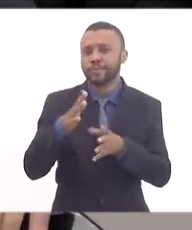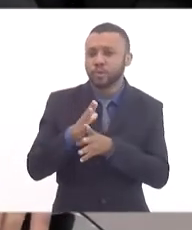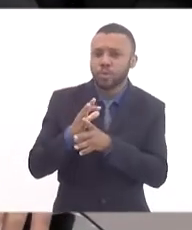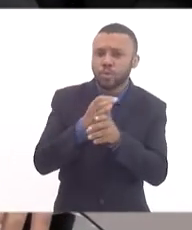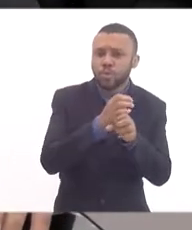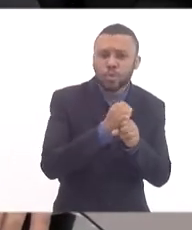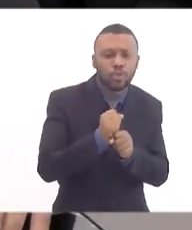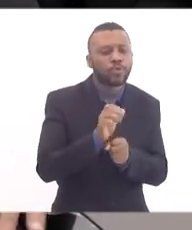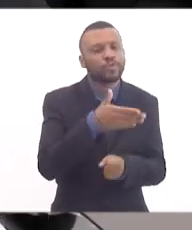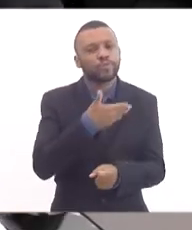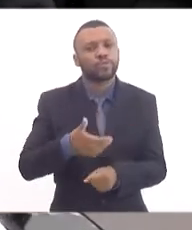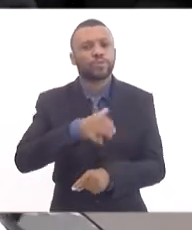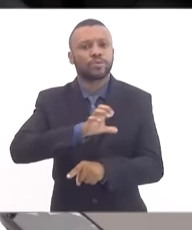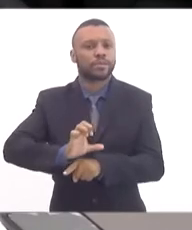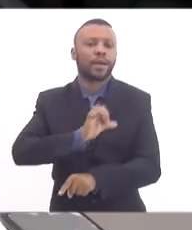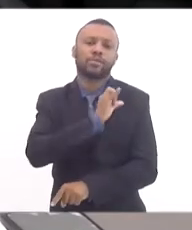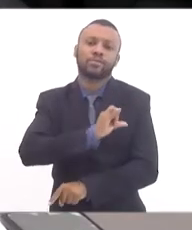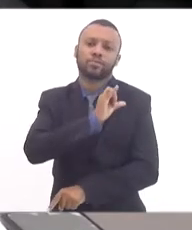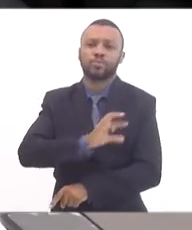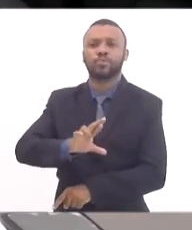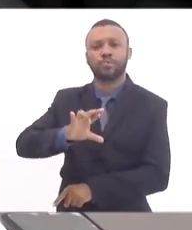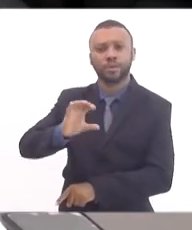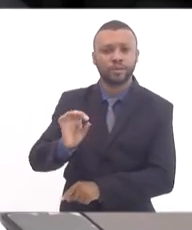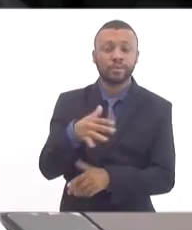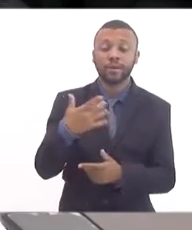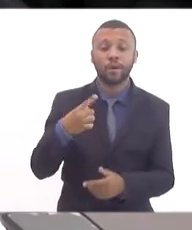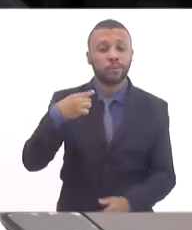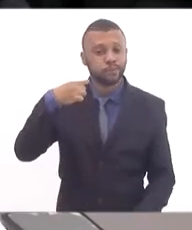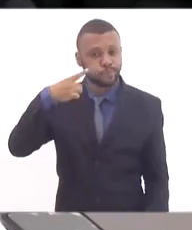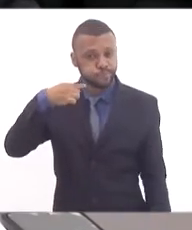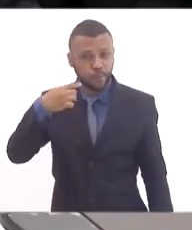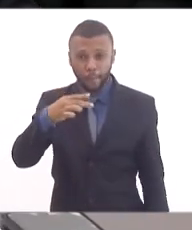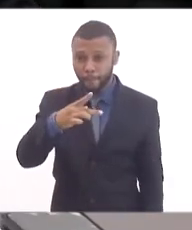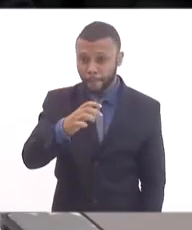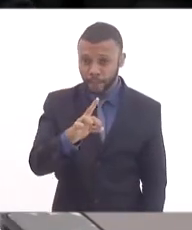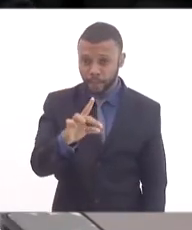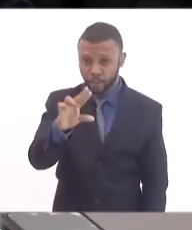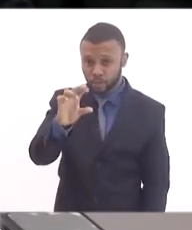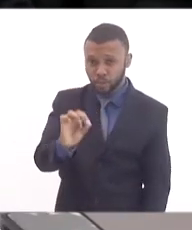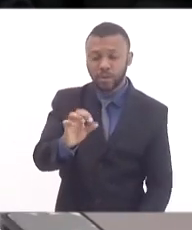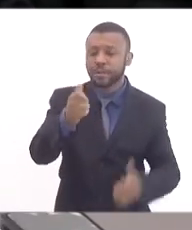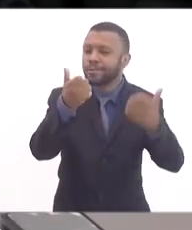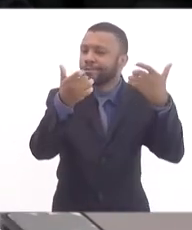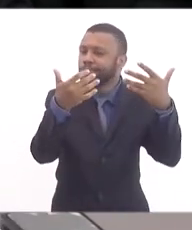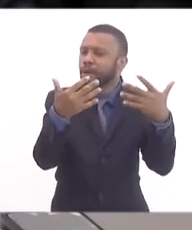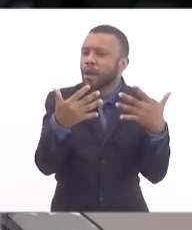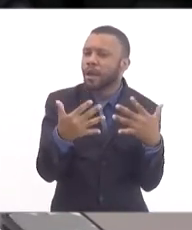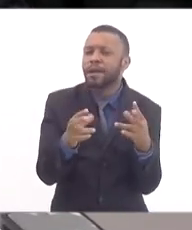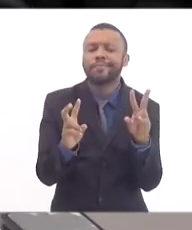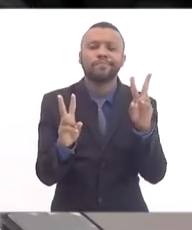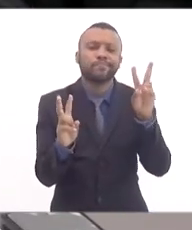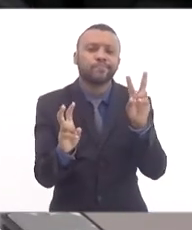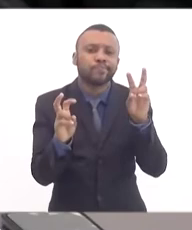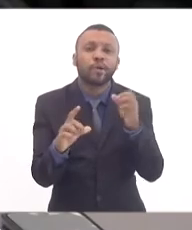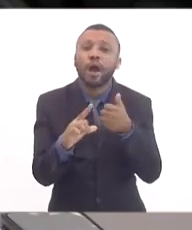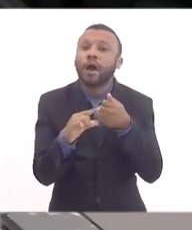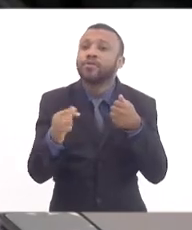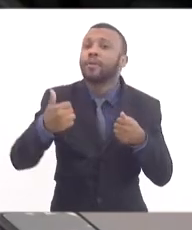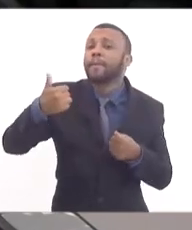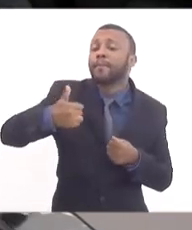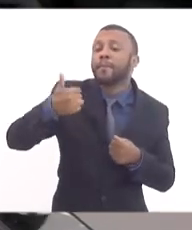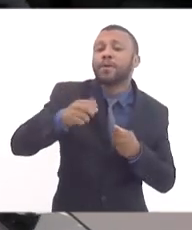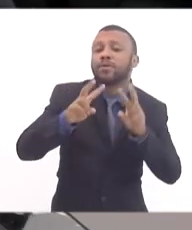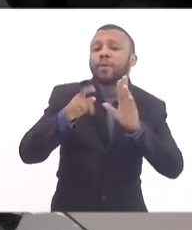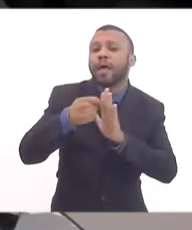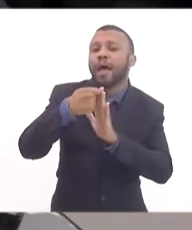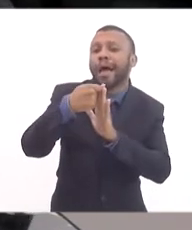Estado do Rio de Janeiro Doutor Pedro mencionou o artigo primeiro sobre a questão